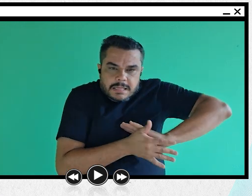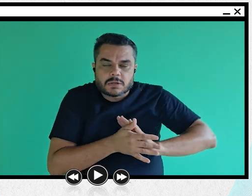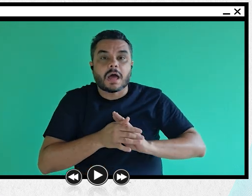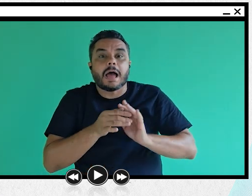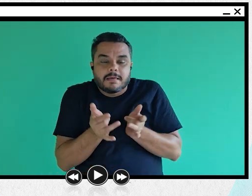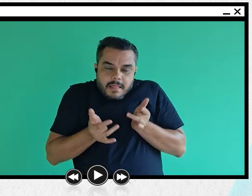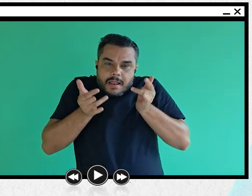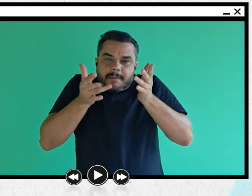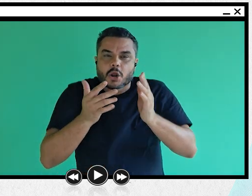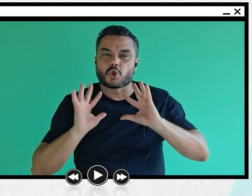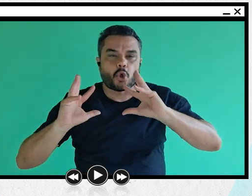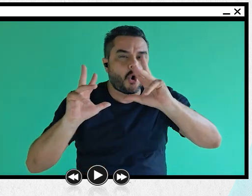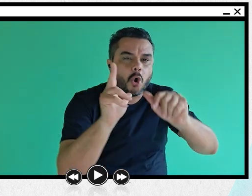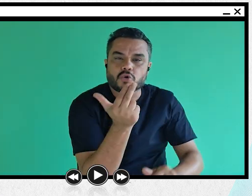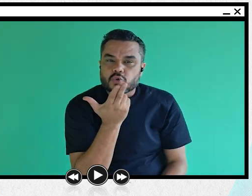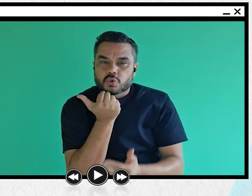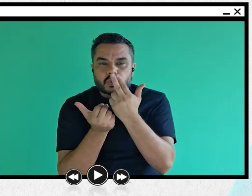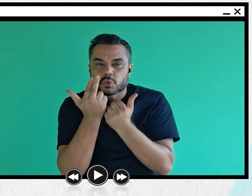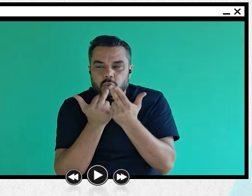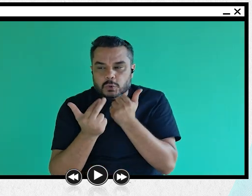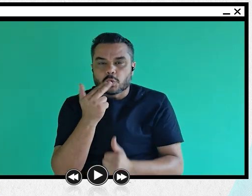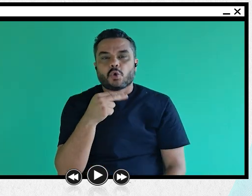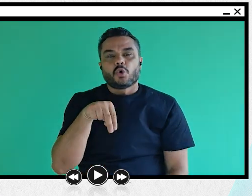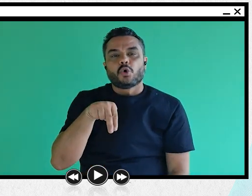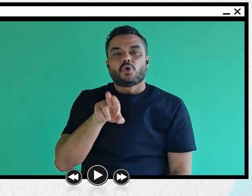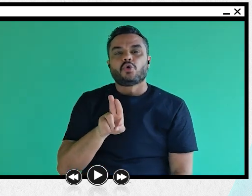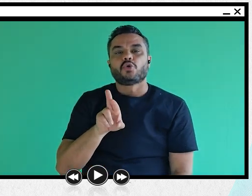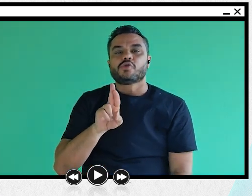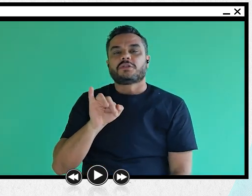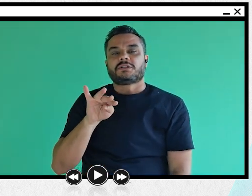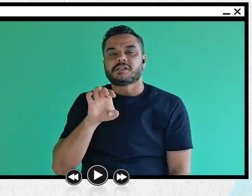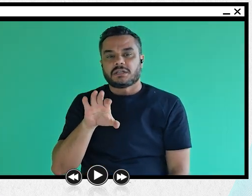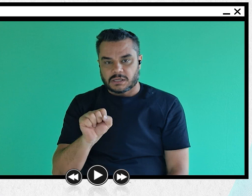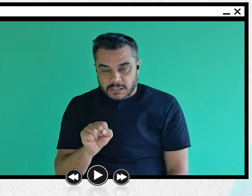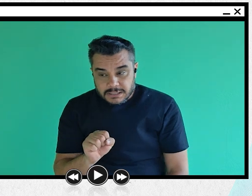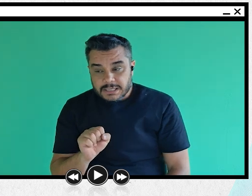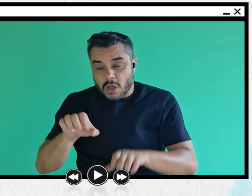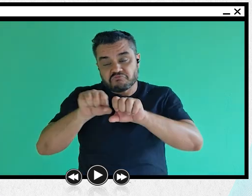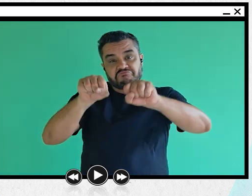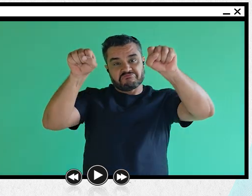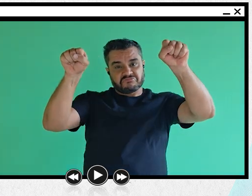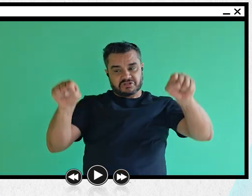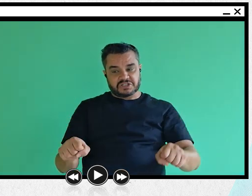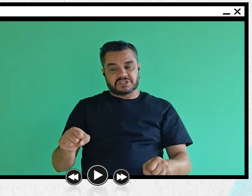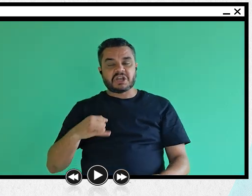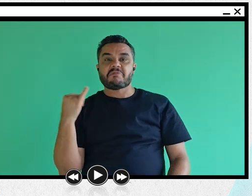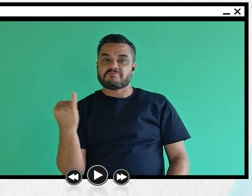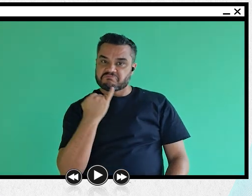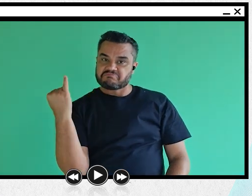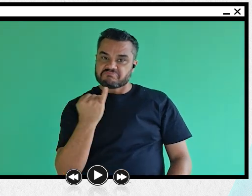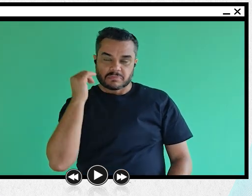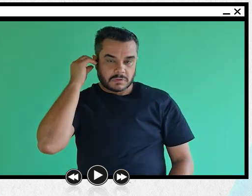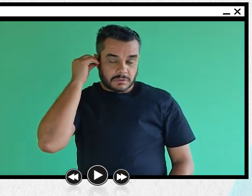que parte dos nutrientes ele absorve, parte dos nutrientes são liberados para a planta, e é um sistema muito bacana de cooperação,